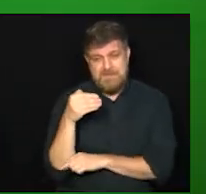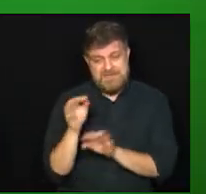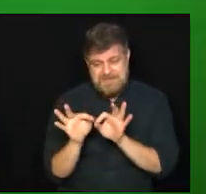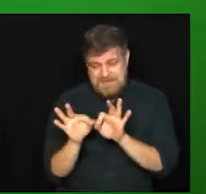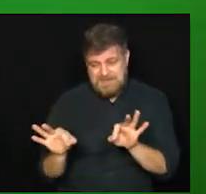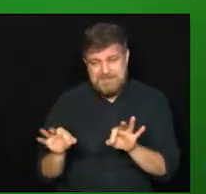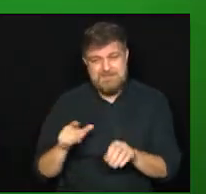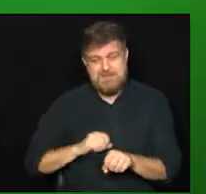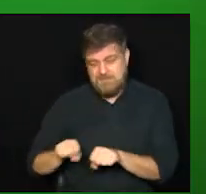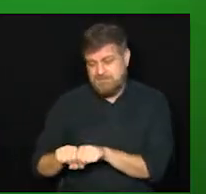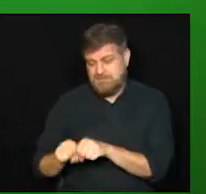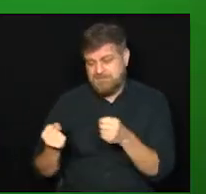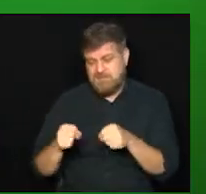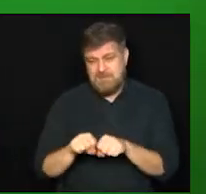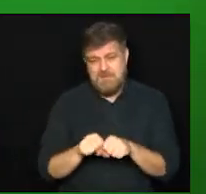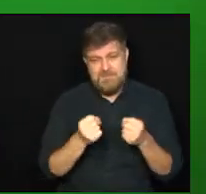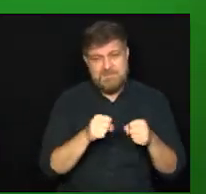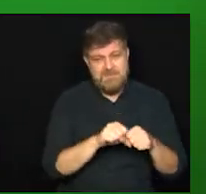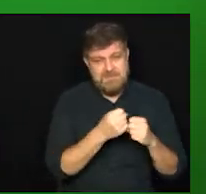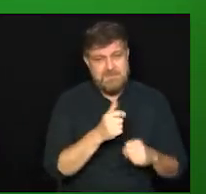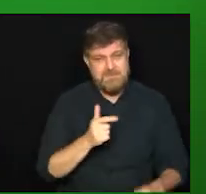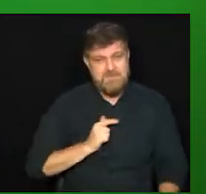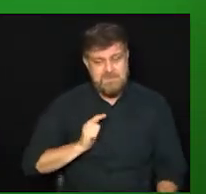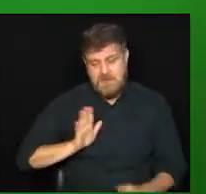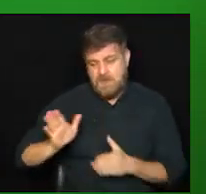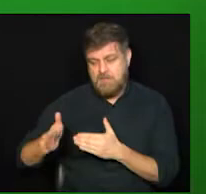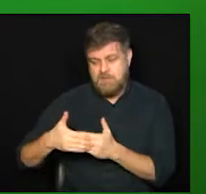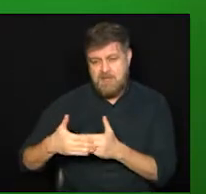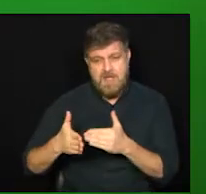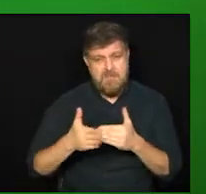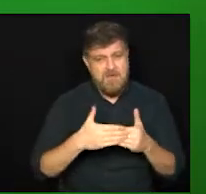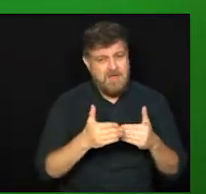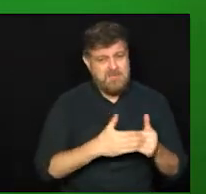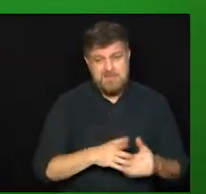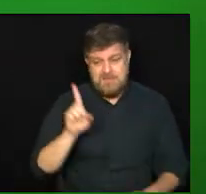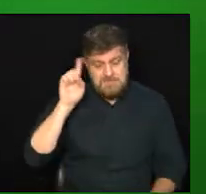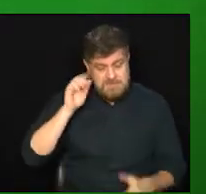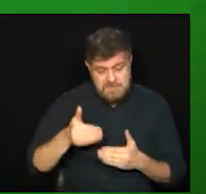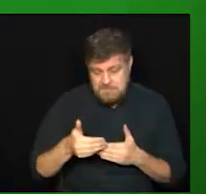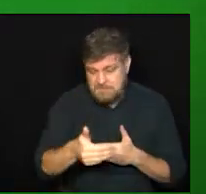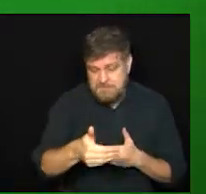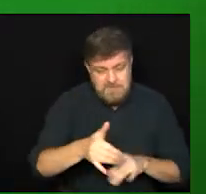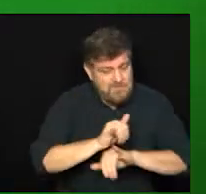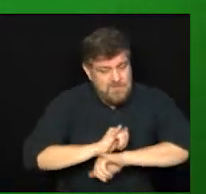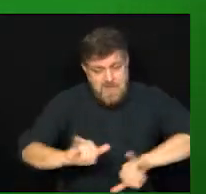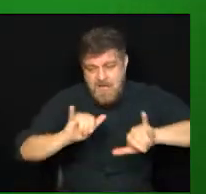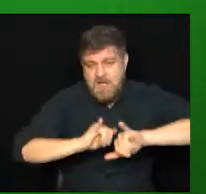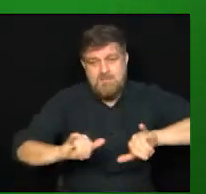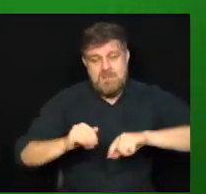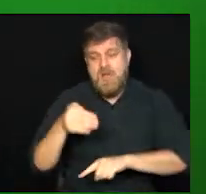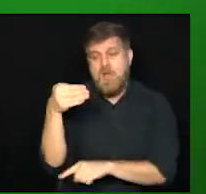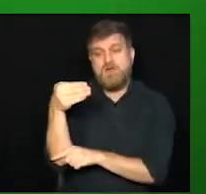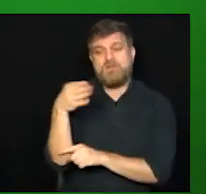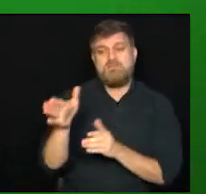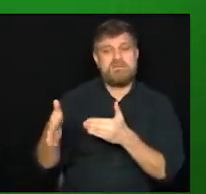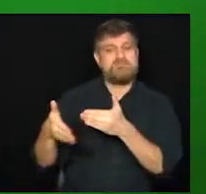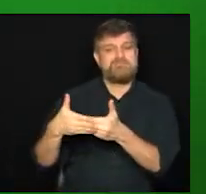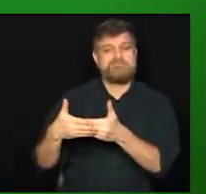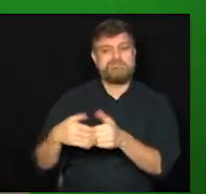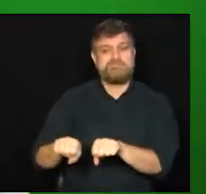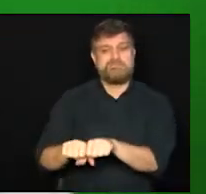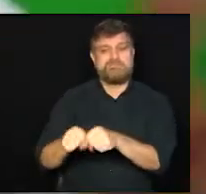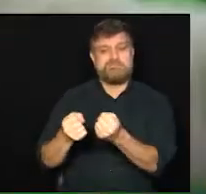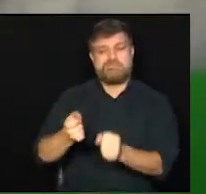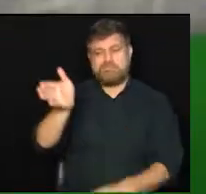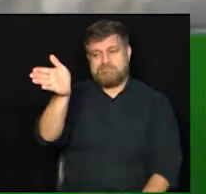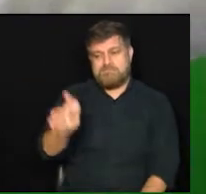a quebrar. Tem mais hotéis menores que dentro dos próximos dias vão noticiar que estão fechando as portas em Campinas,